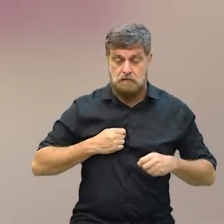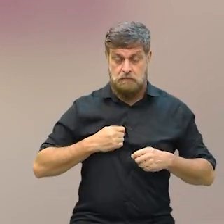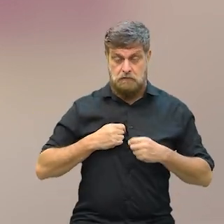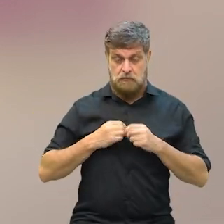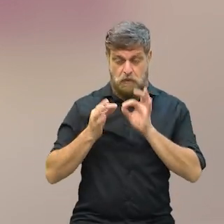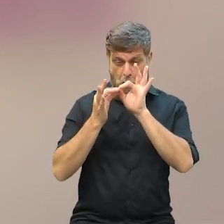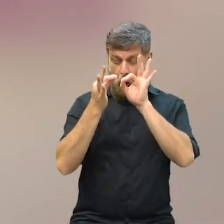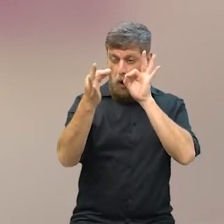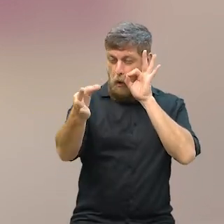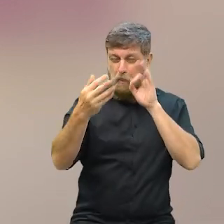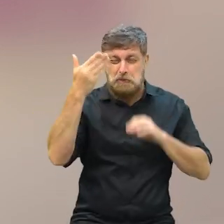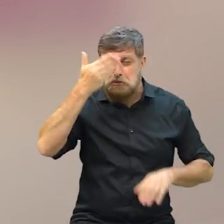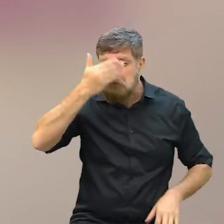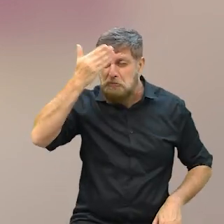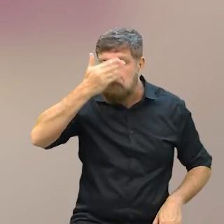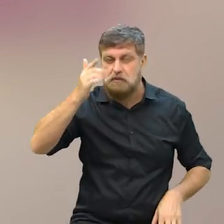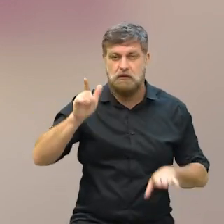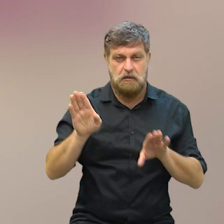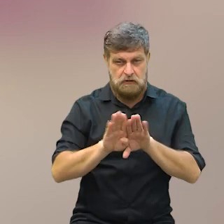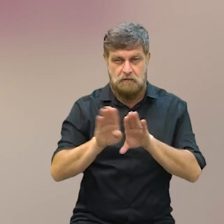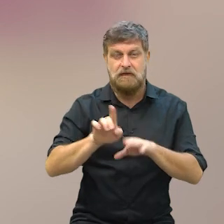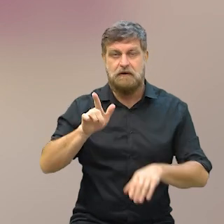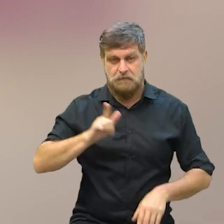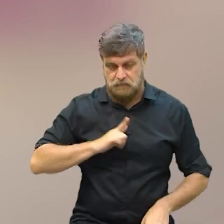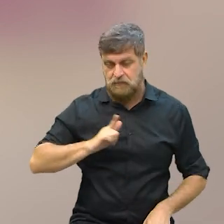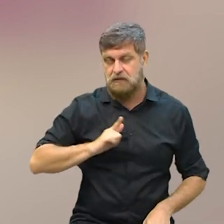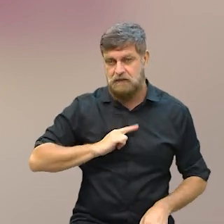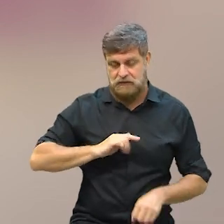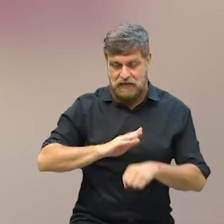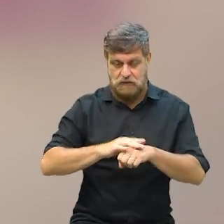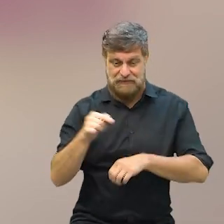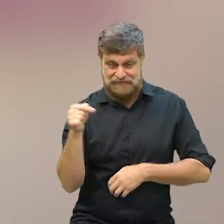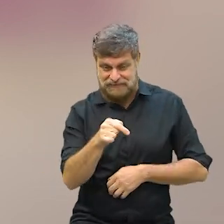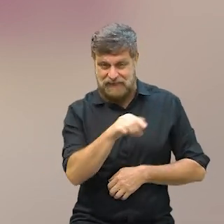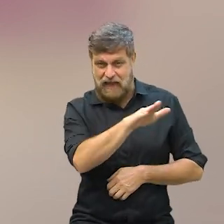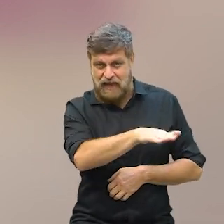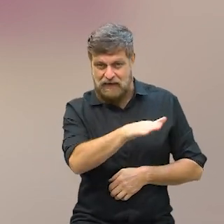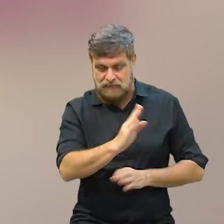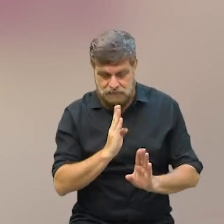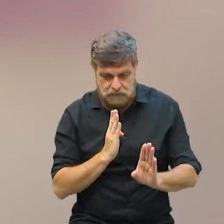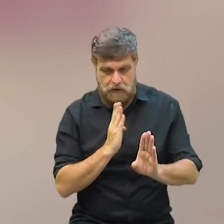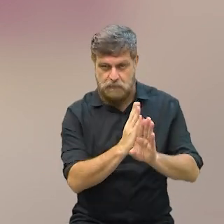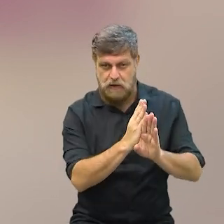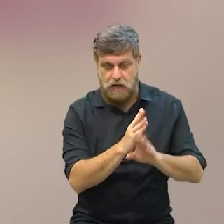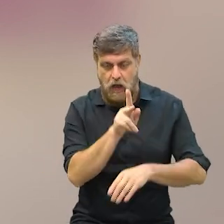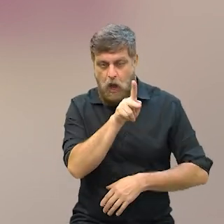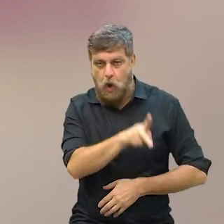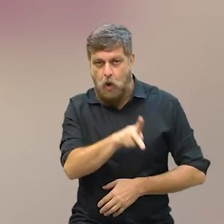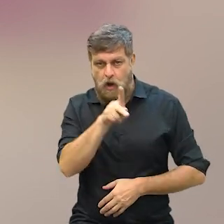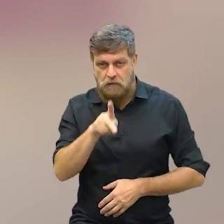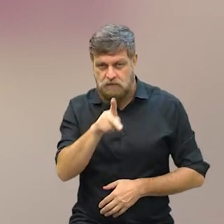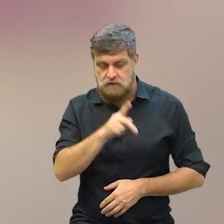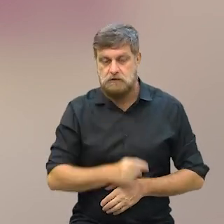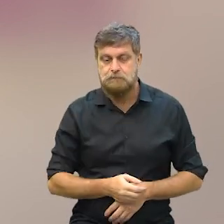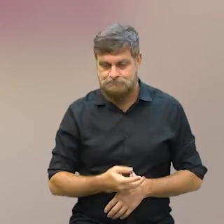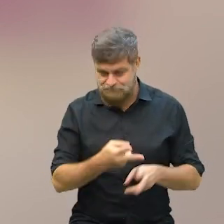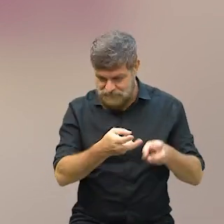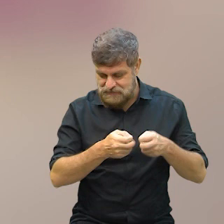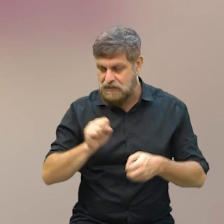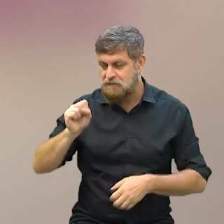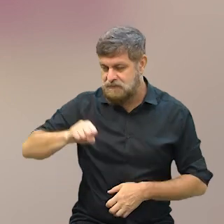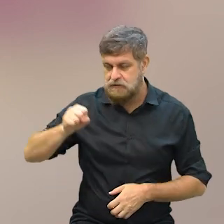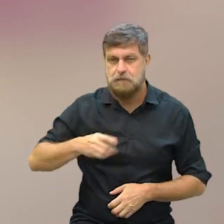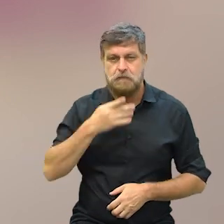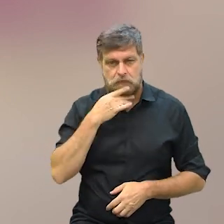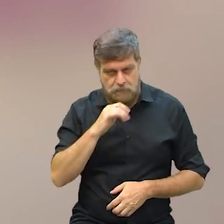uma hipermetropia mais alta. Então, essas crianças, elas têm que ser identificadas, os professores em geral que